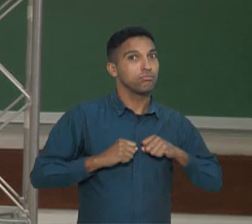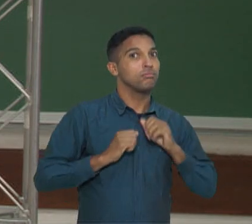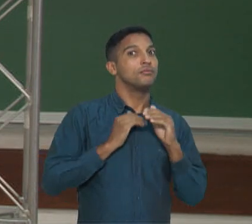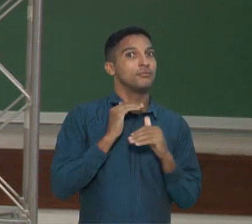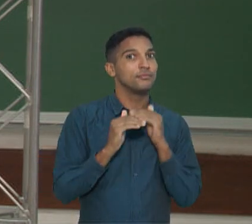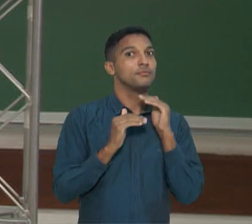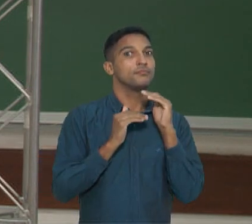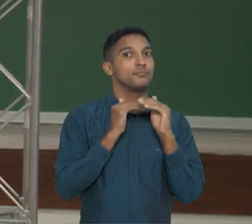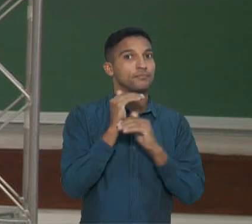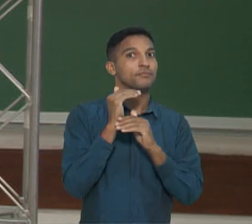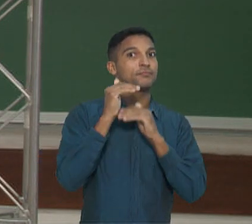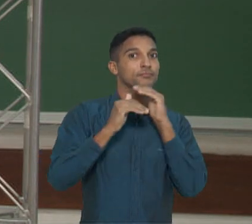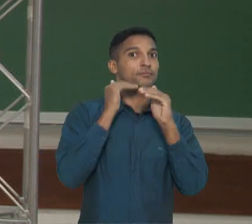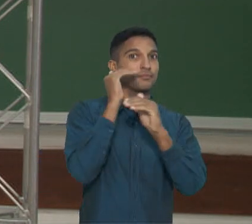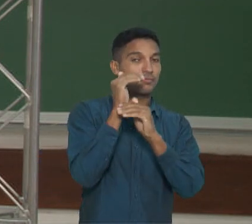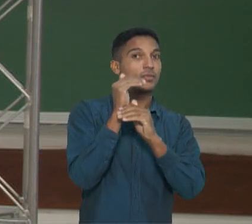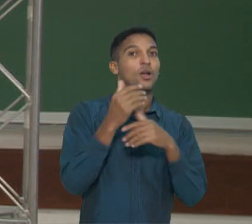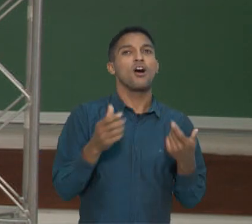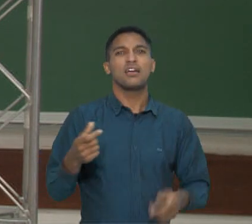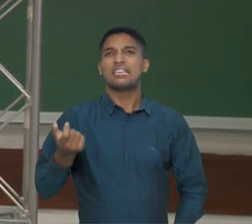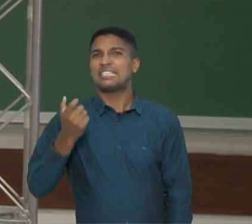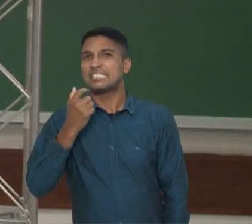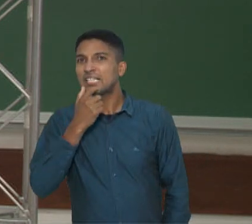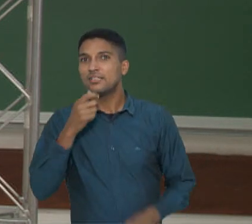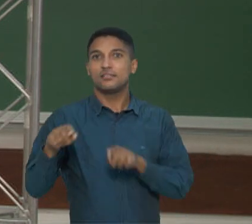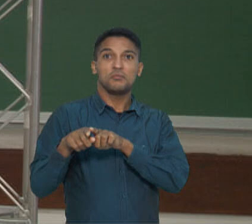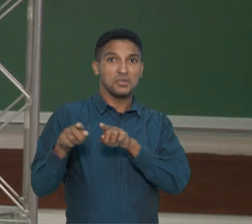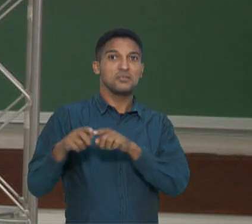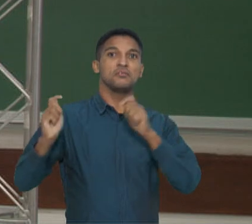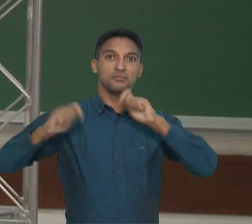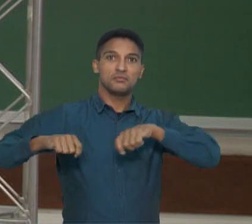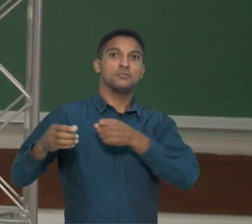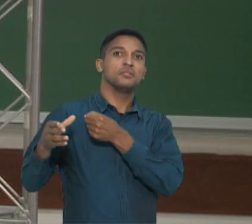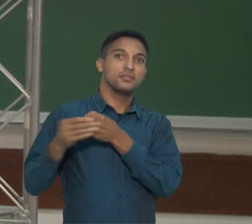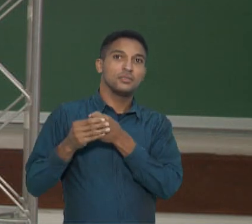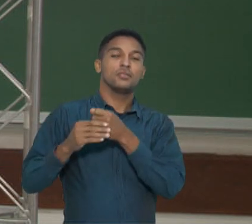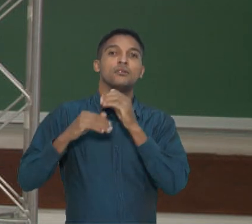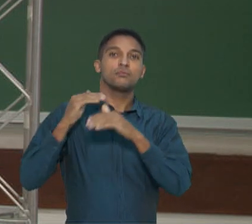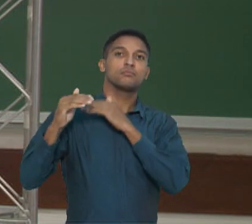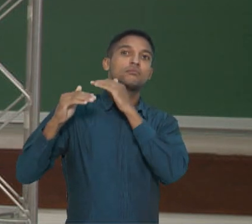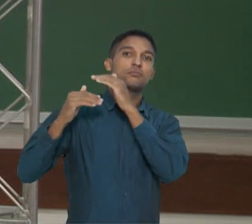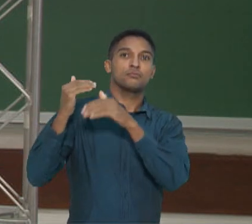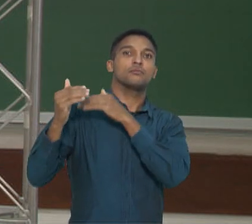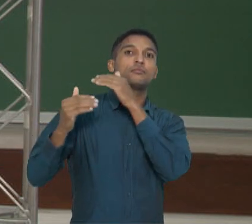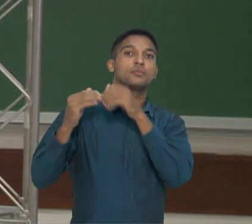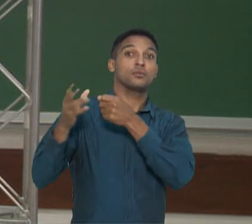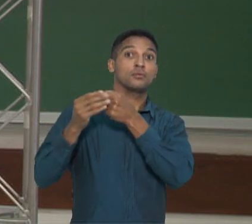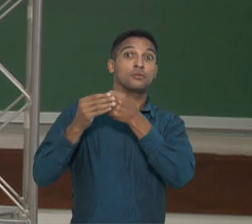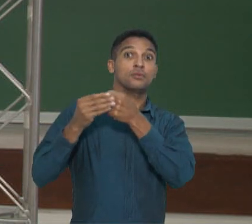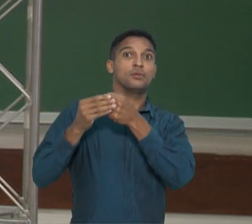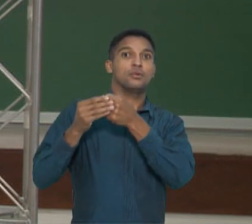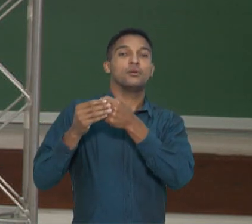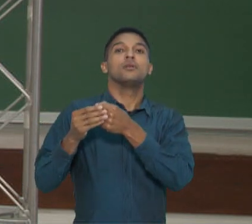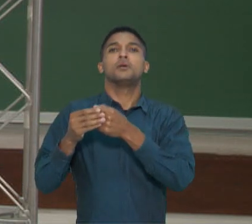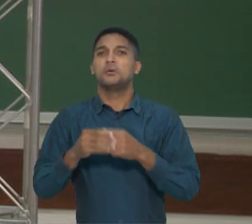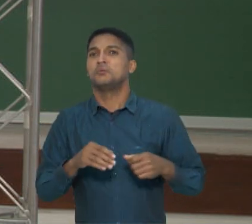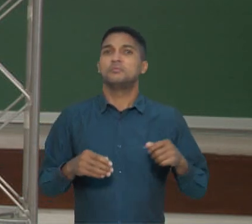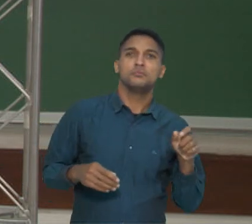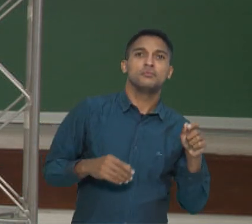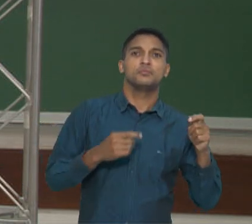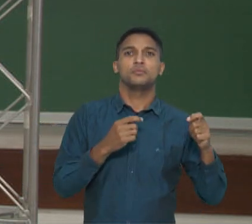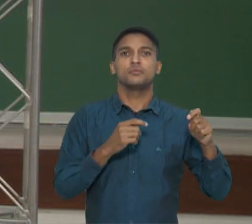inglês, tem aí sim os seus conhecimentos, né? Aprimore os seus conhecimentos. sabendo que tanto o espanhol quanto o